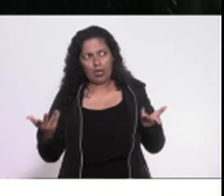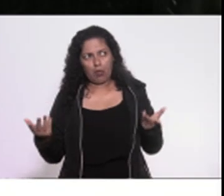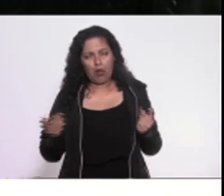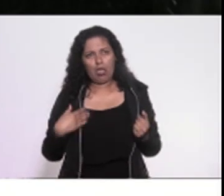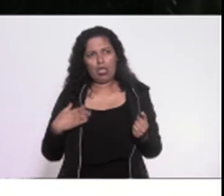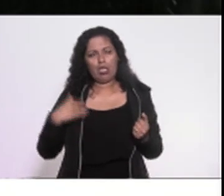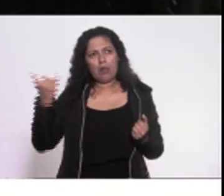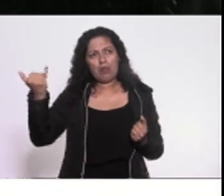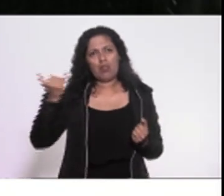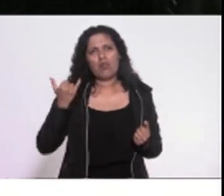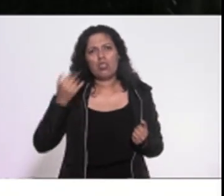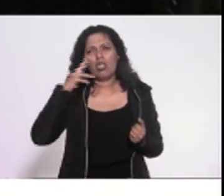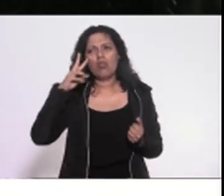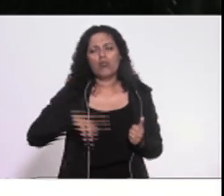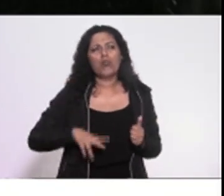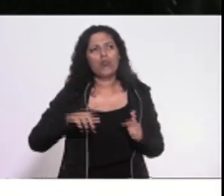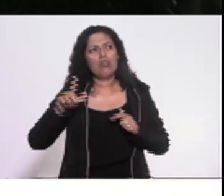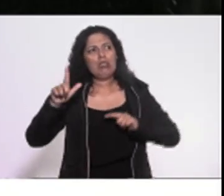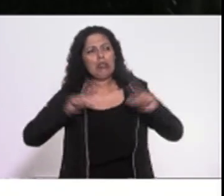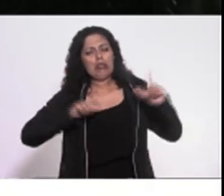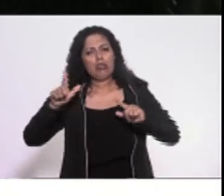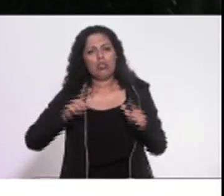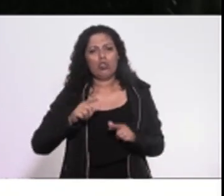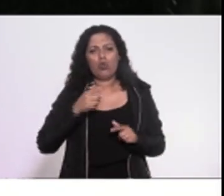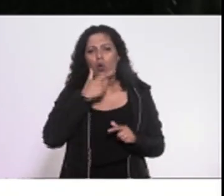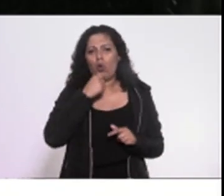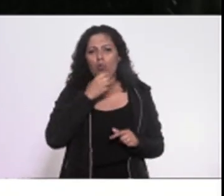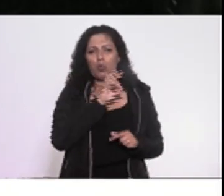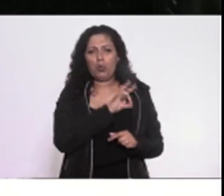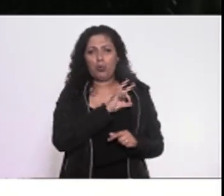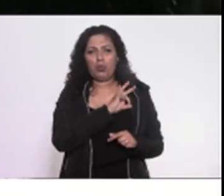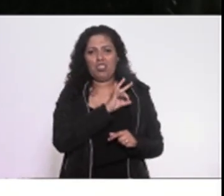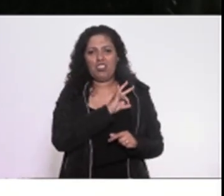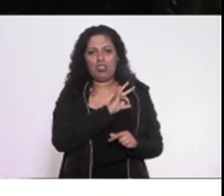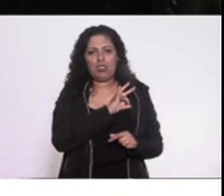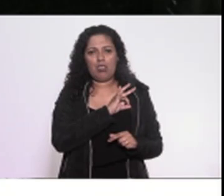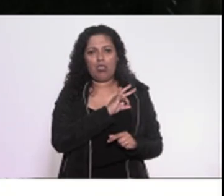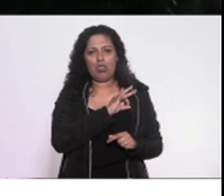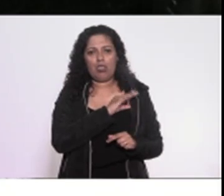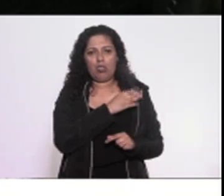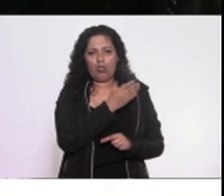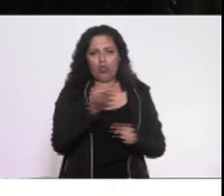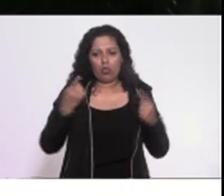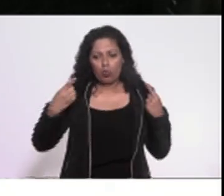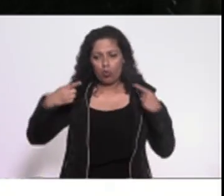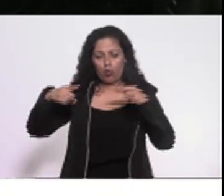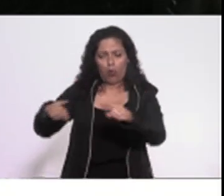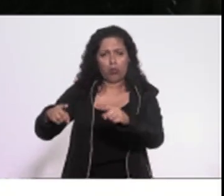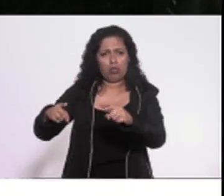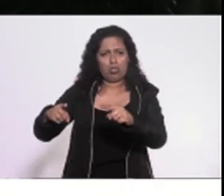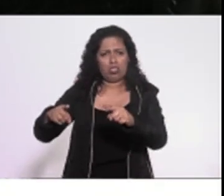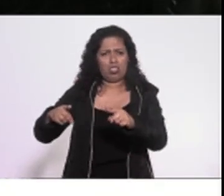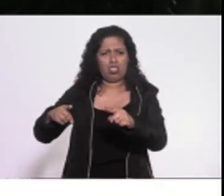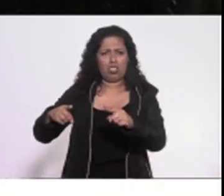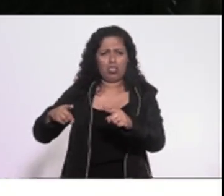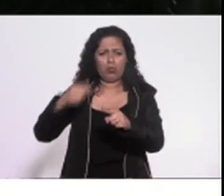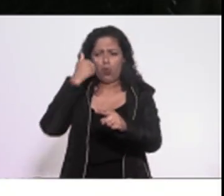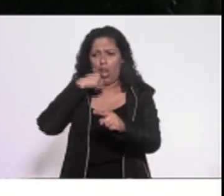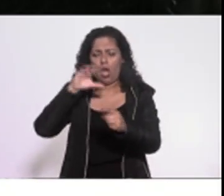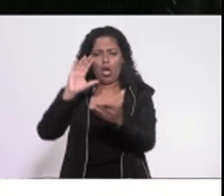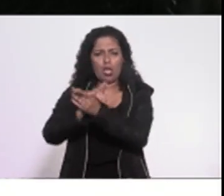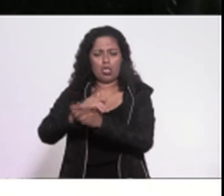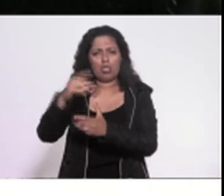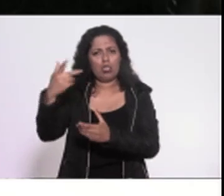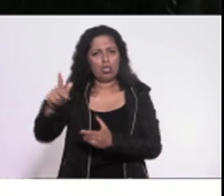fiquei bem impactada, de um policial militar que agrediu duramente a sua